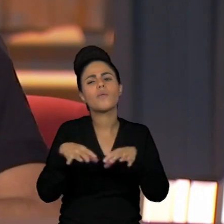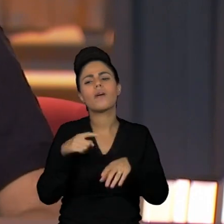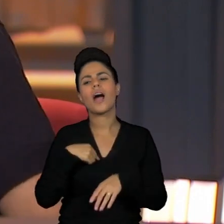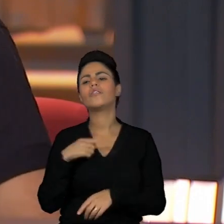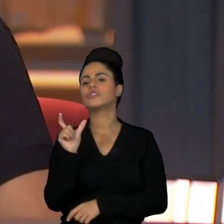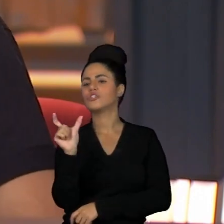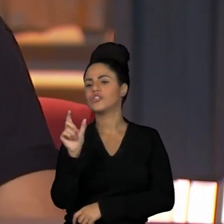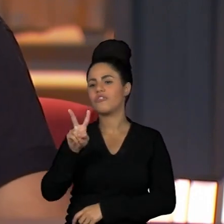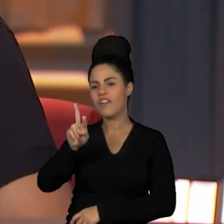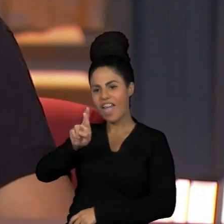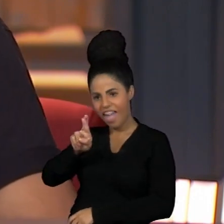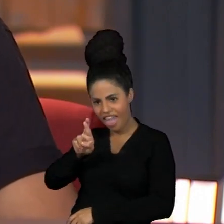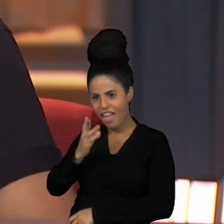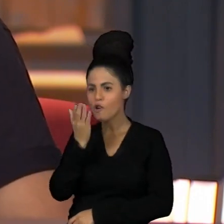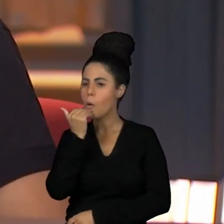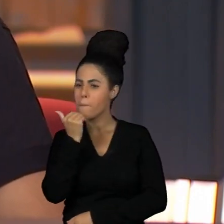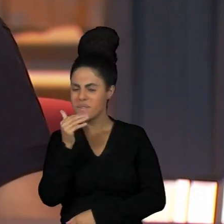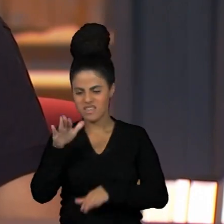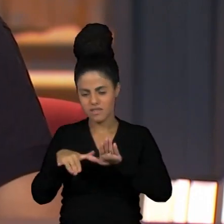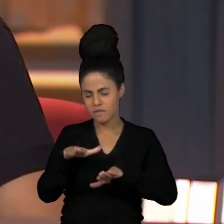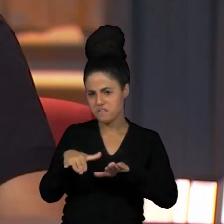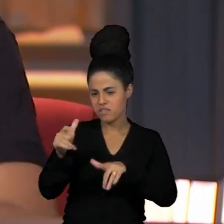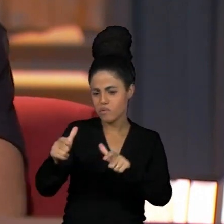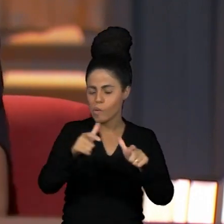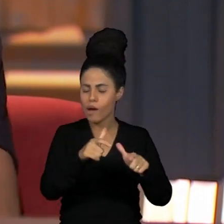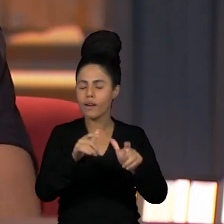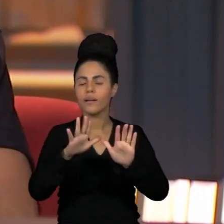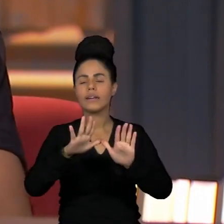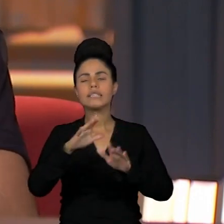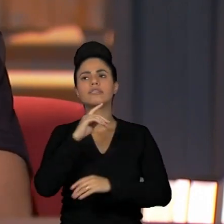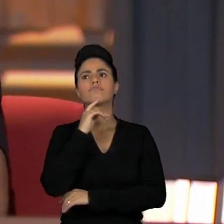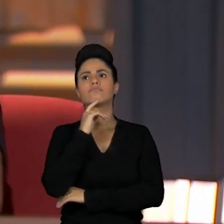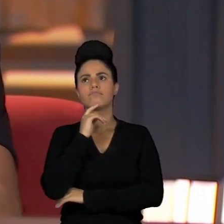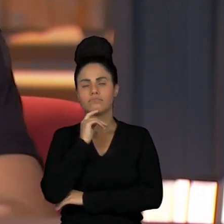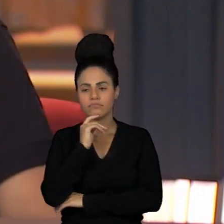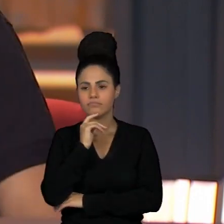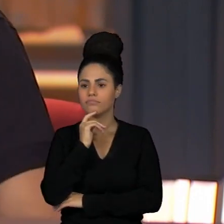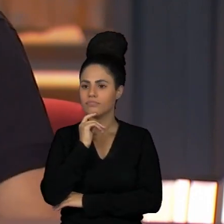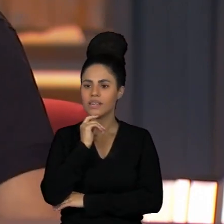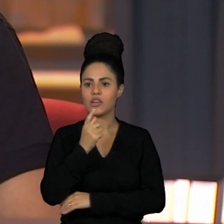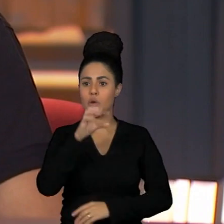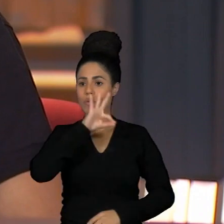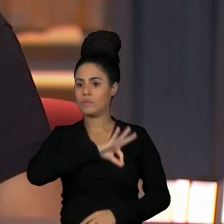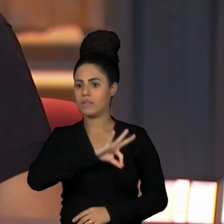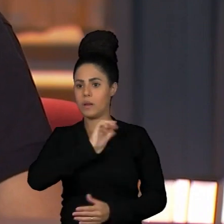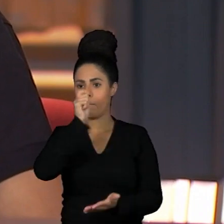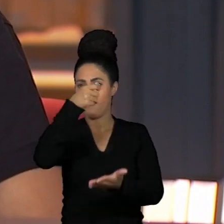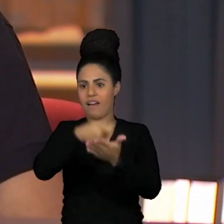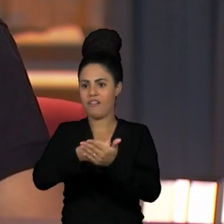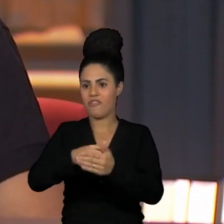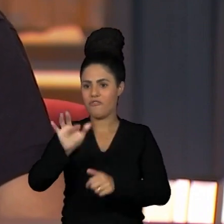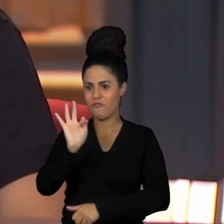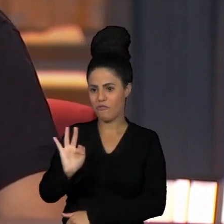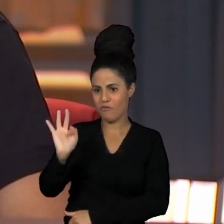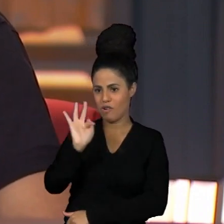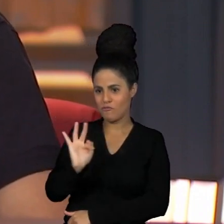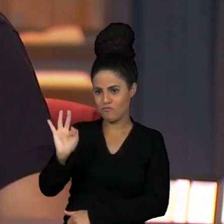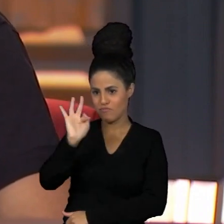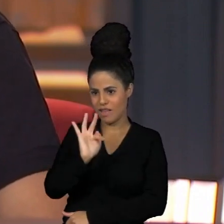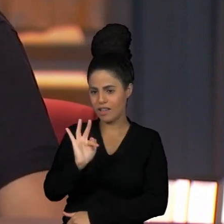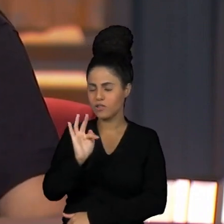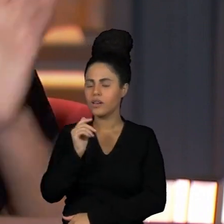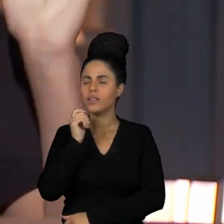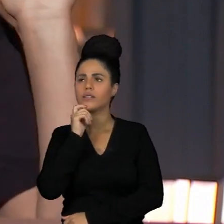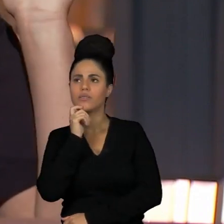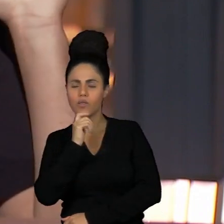VR, que comia alguma coisa na rua, porque a grande parte do meu salário ia para pagamento da faculdade. E aí quando eu passei a receber